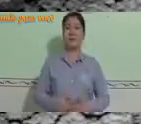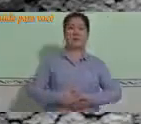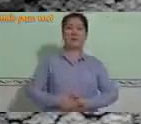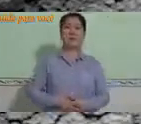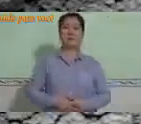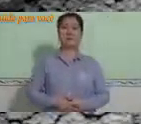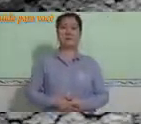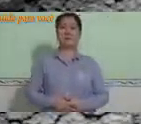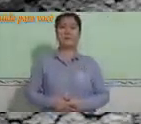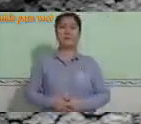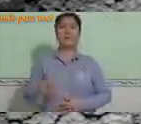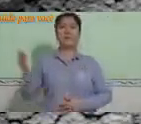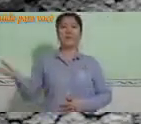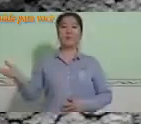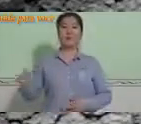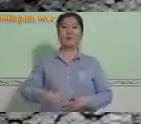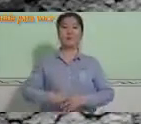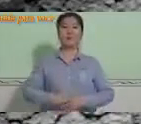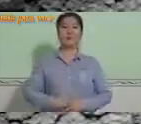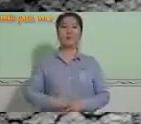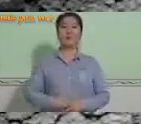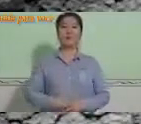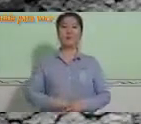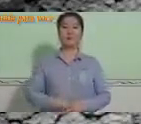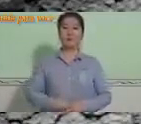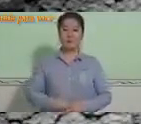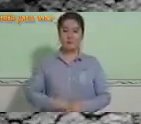Normalmente, este sintoma desaparece após o bebê nascer,